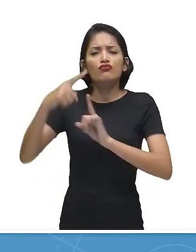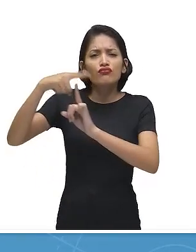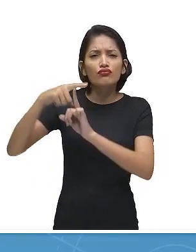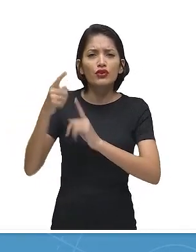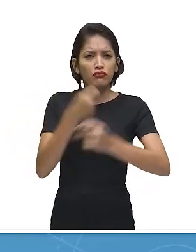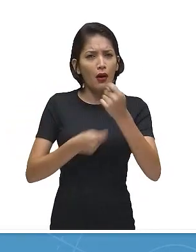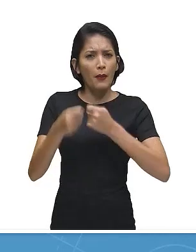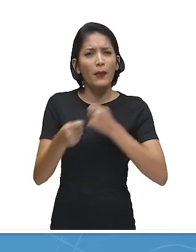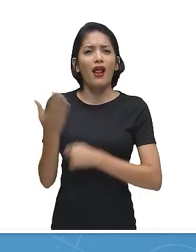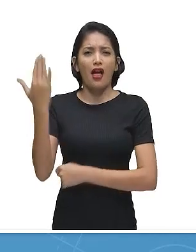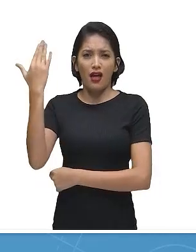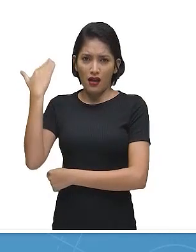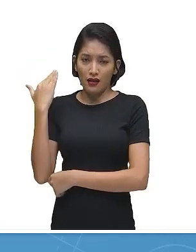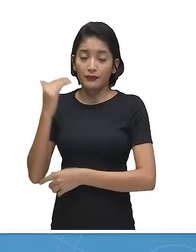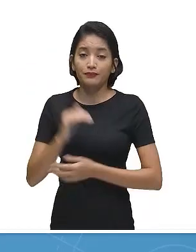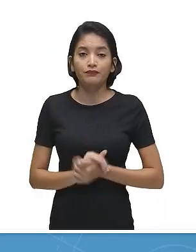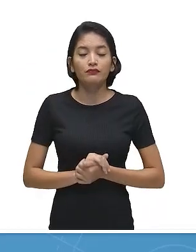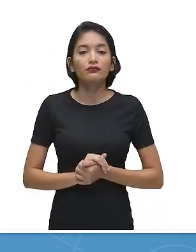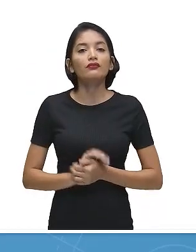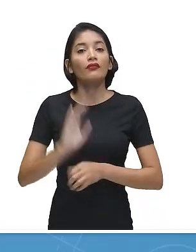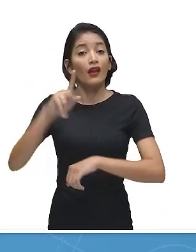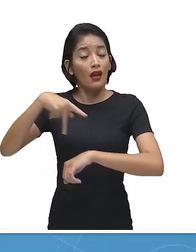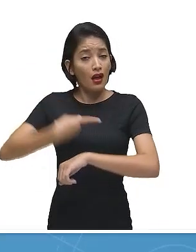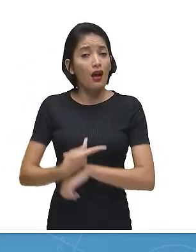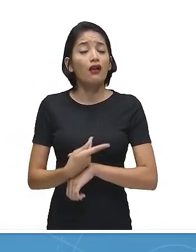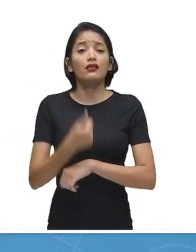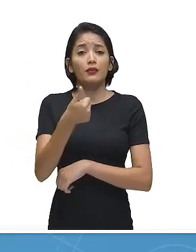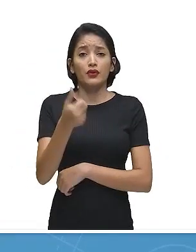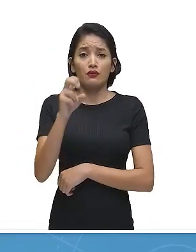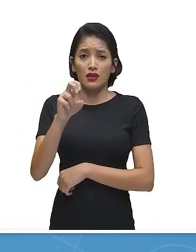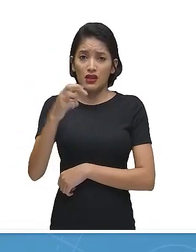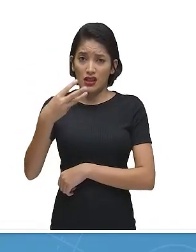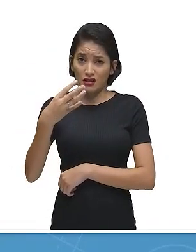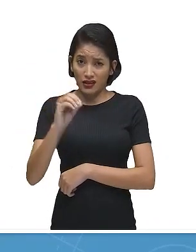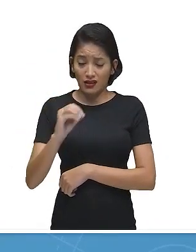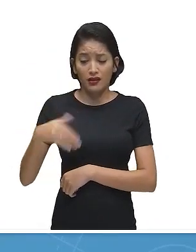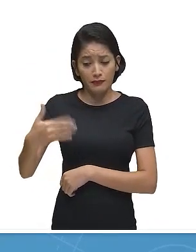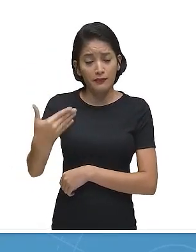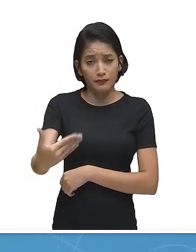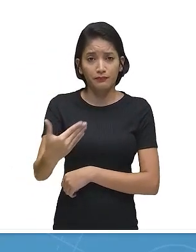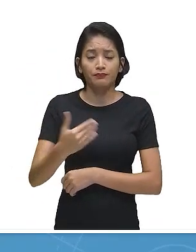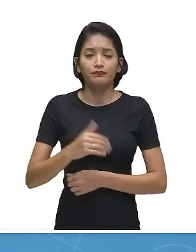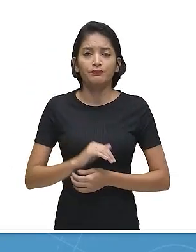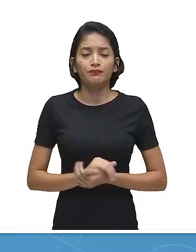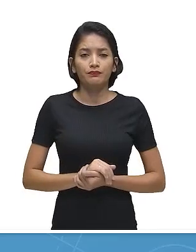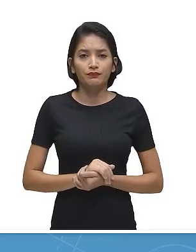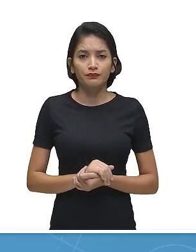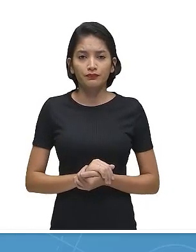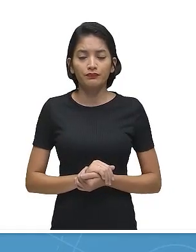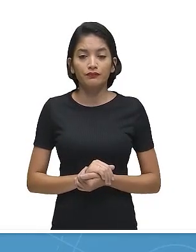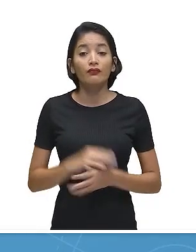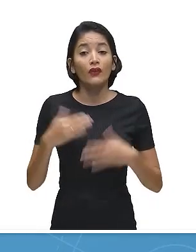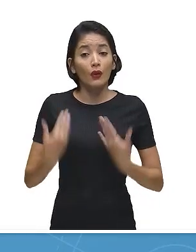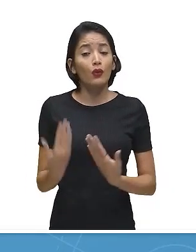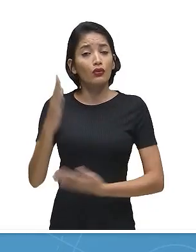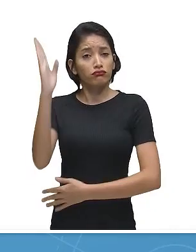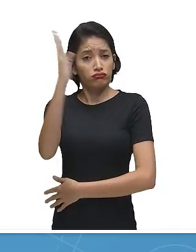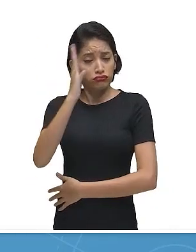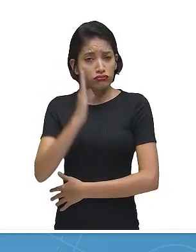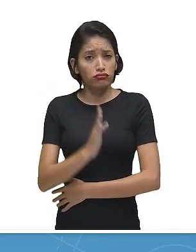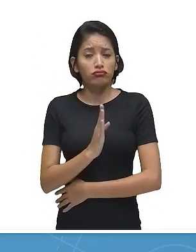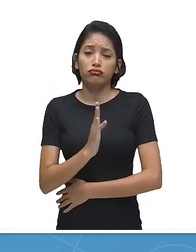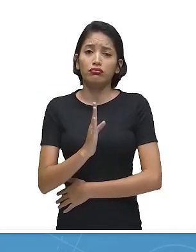1530, o Brasil foi muito explorado. Tinha o pau-brasil, que era uma árvore, então ele foi muito exportado lá para a Europa. Era uma